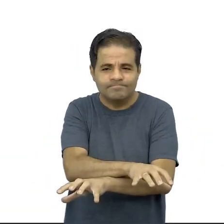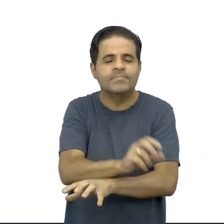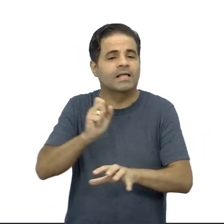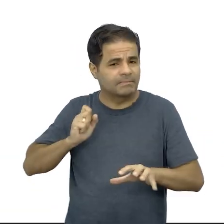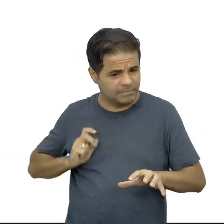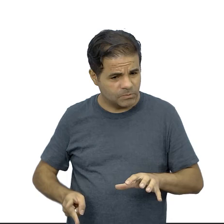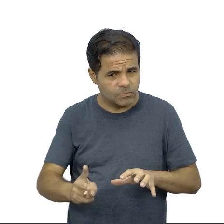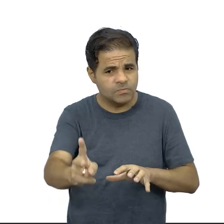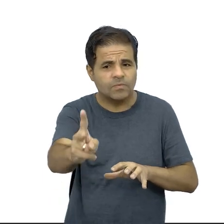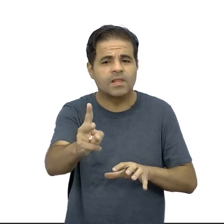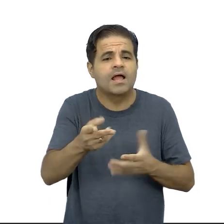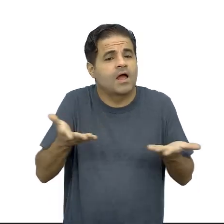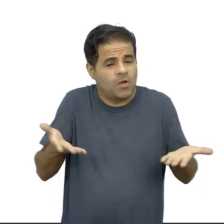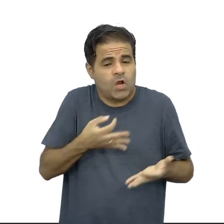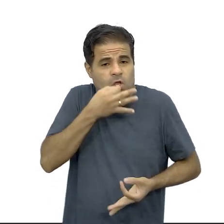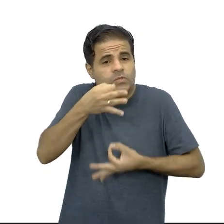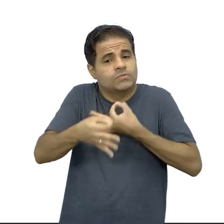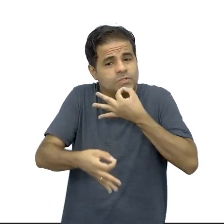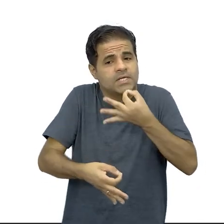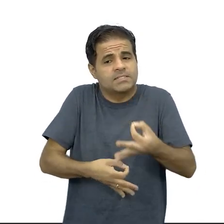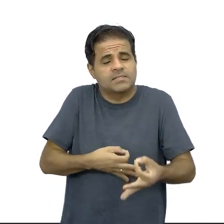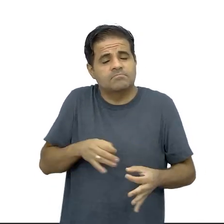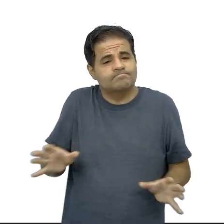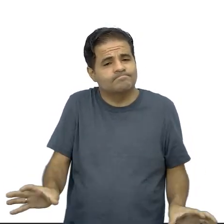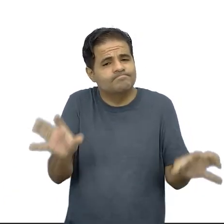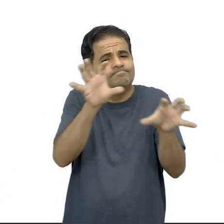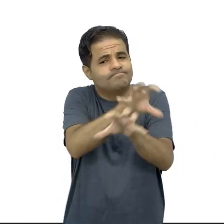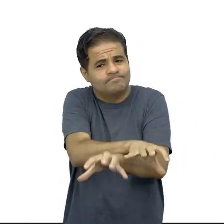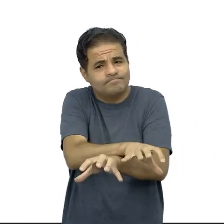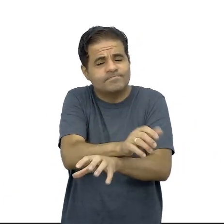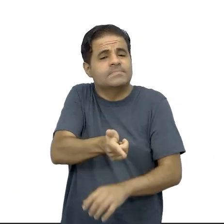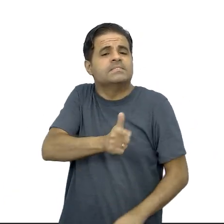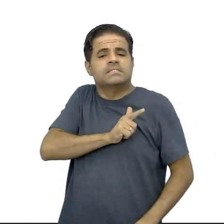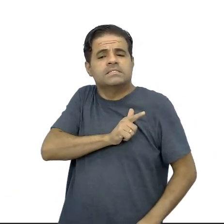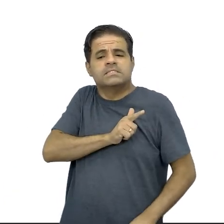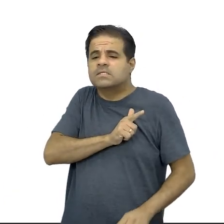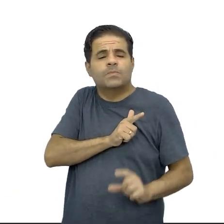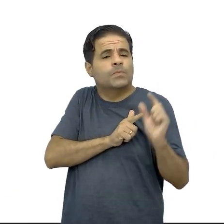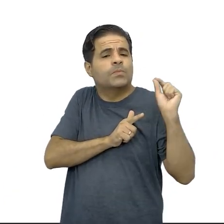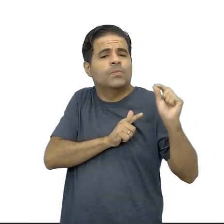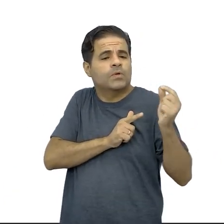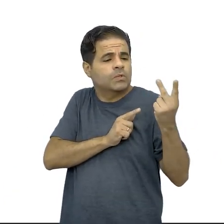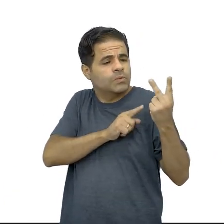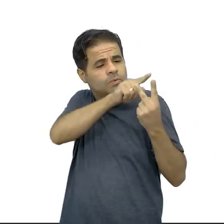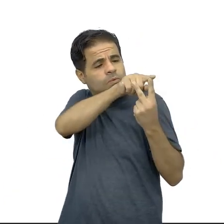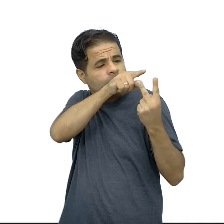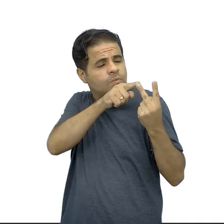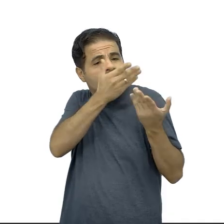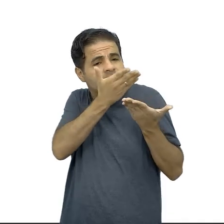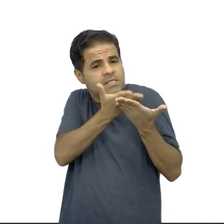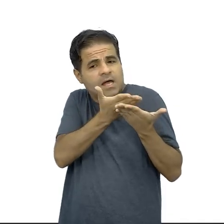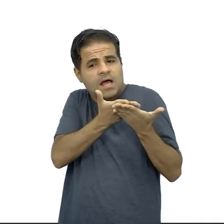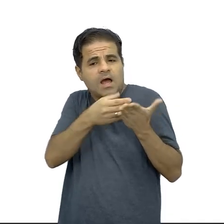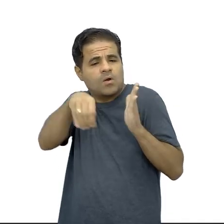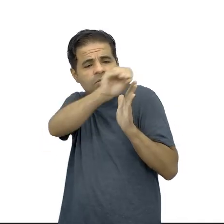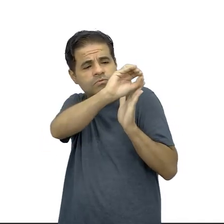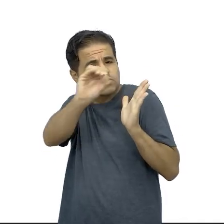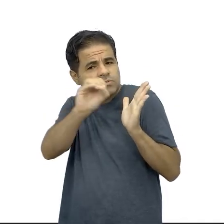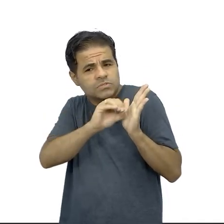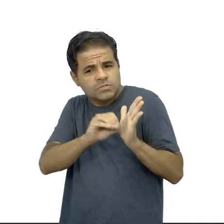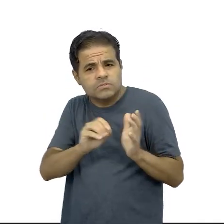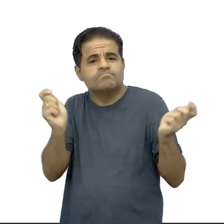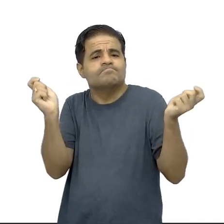continuidade às sugestões, agora nós indicamos aqui 2 aulas do Centro de Mídias para que